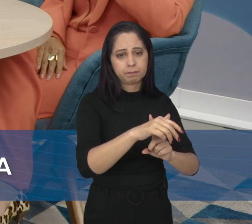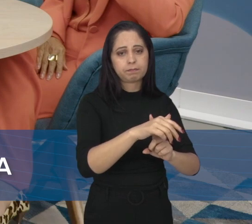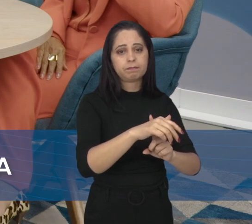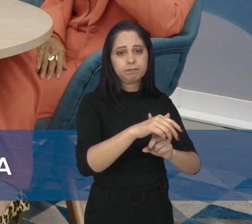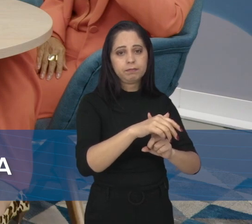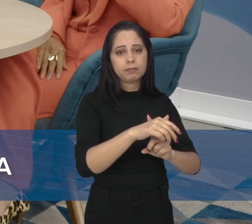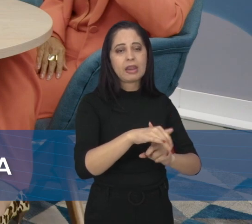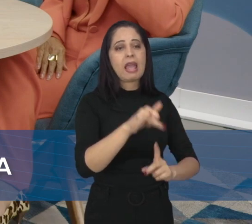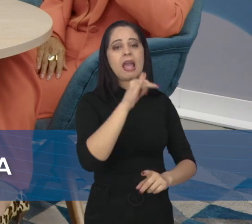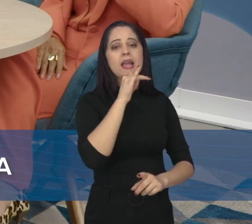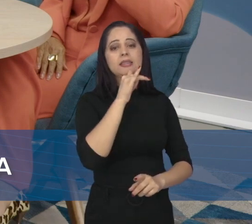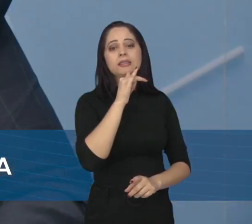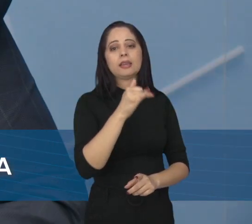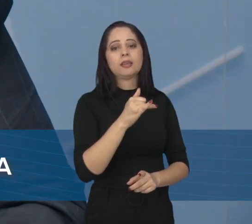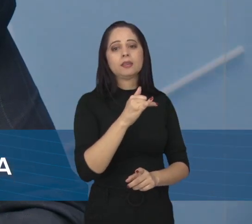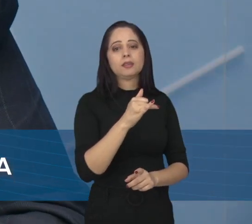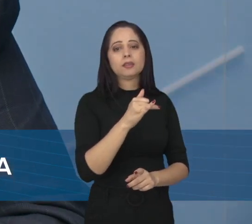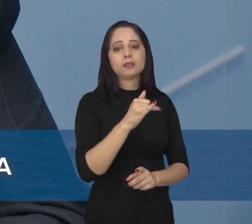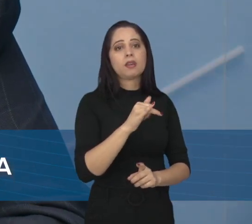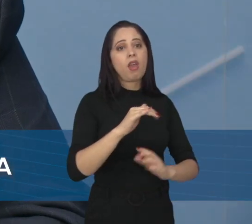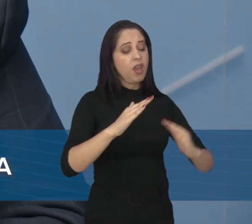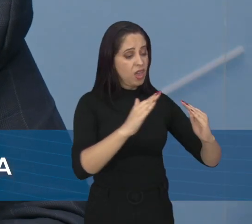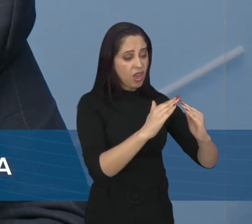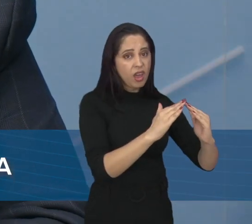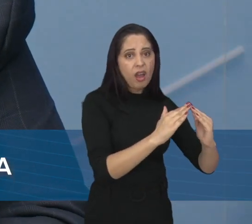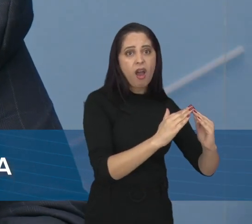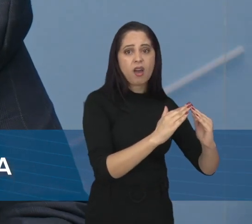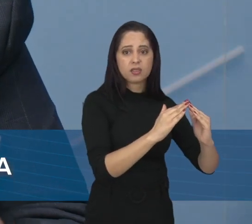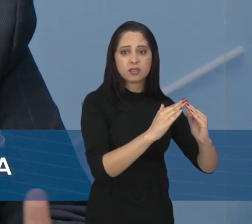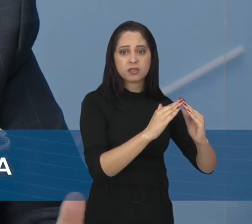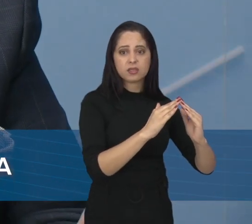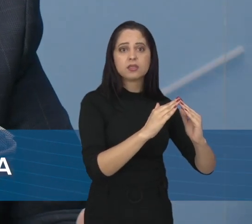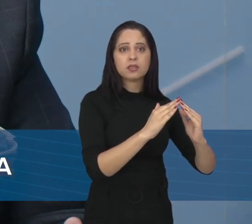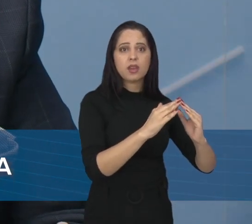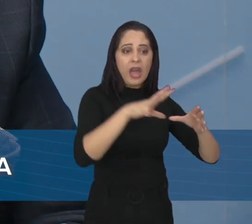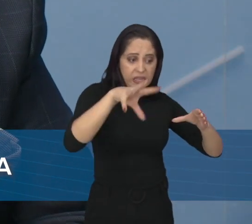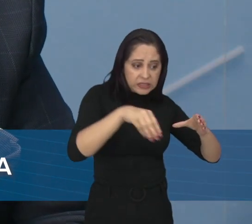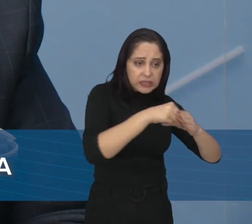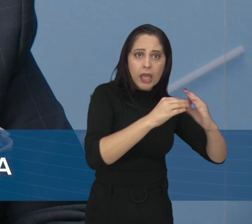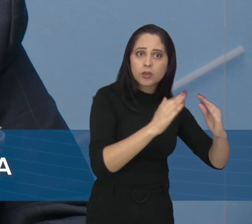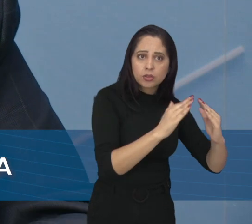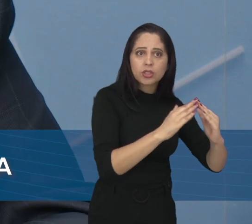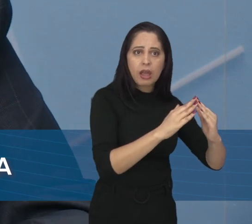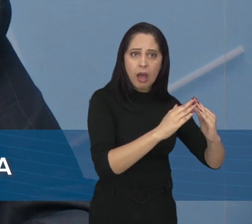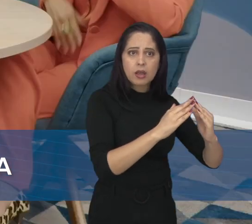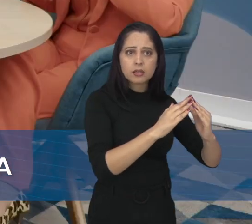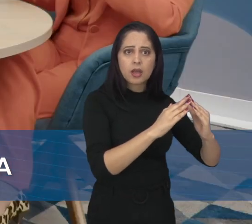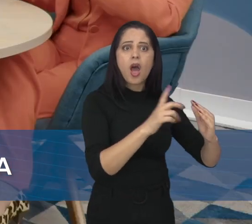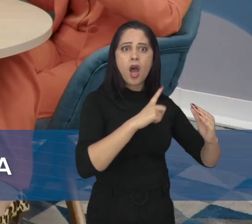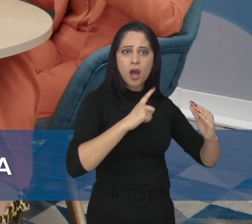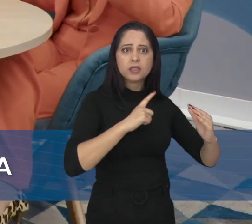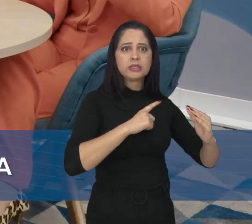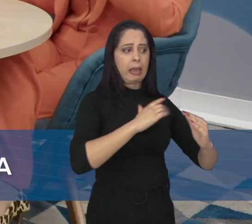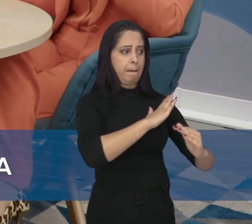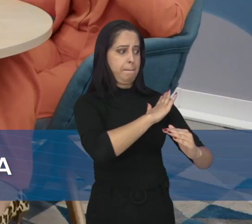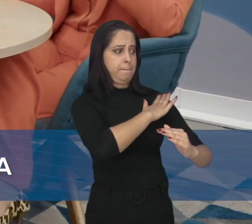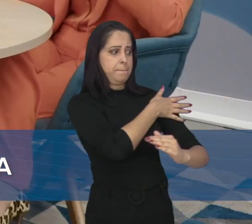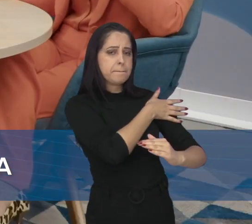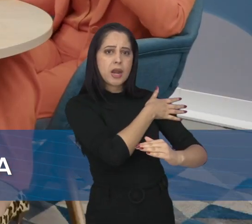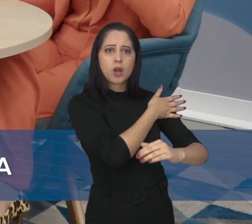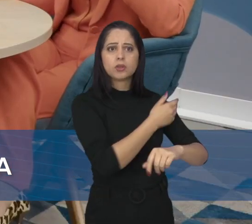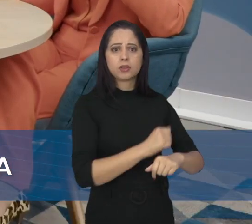na praça pública, mas nas casas. Esses números refletem dentro das residências. Nós estamos saindo de um